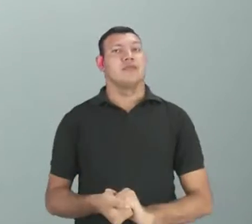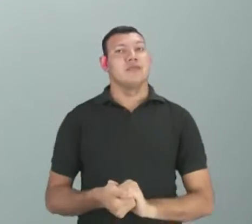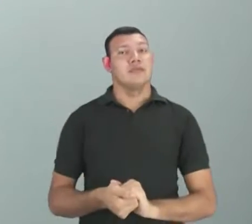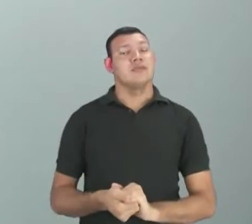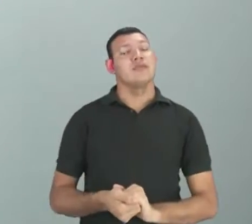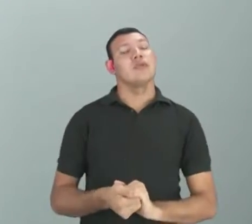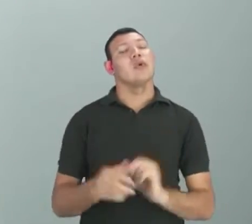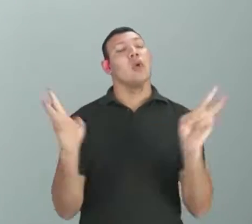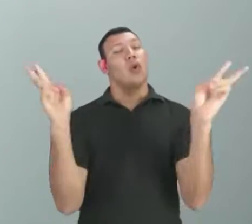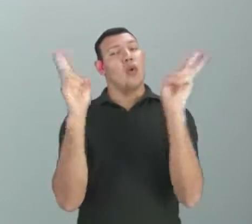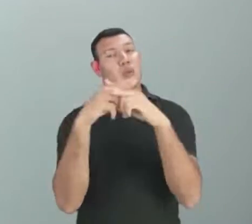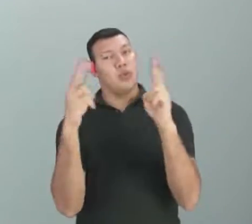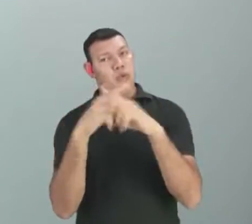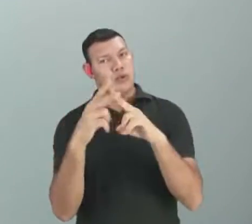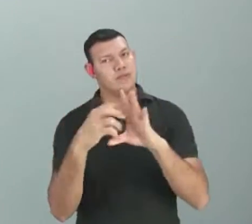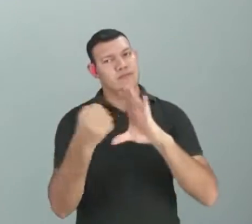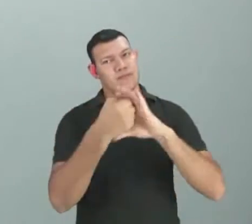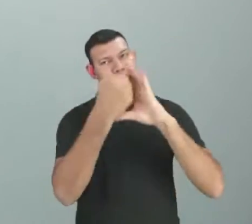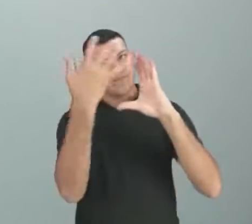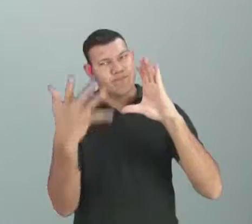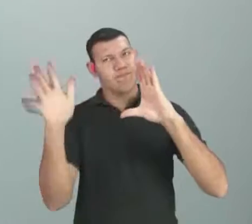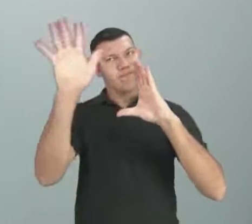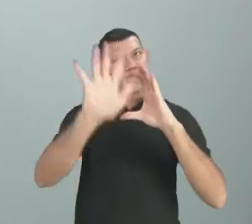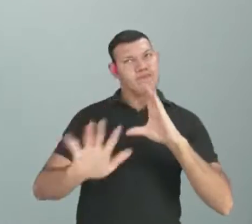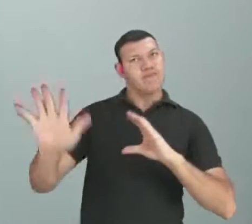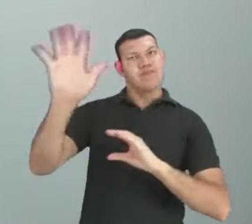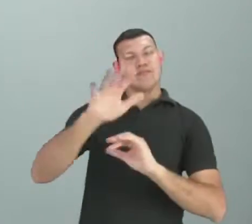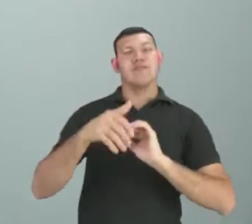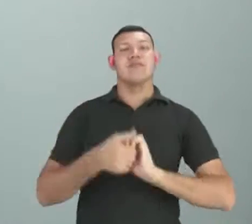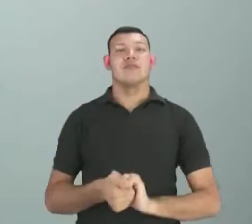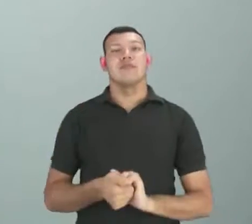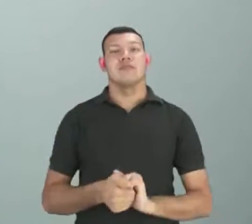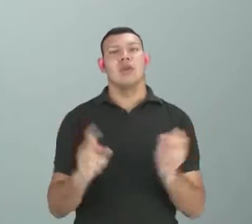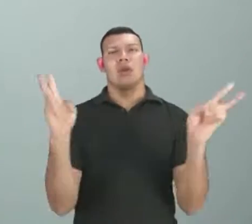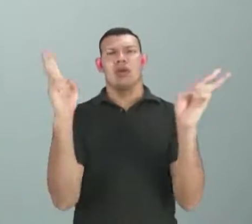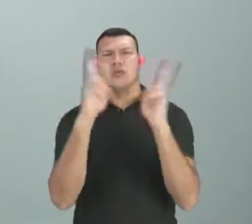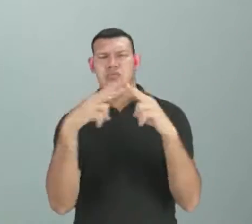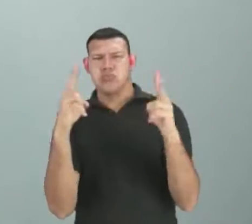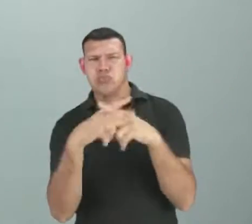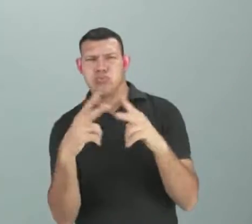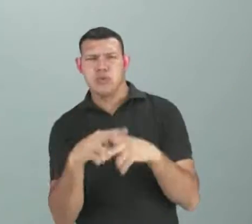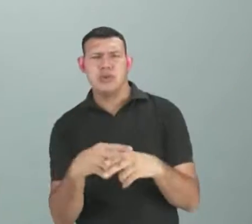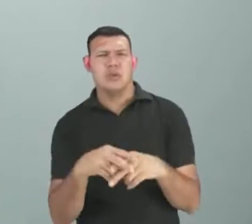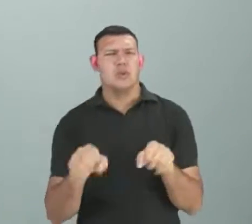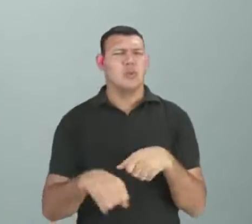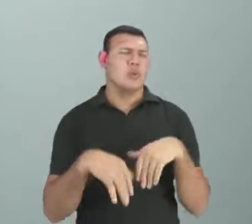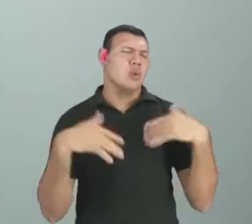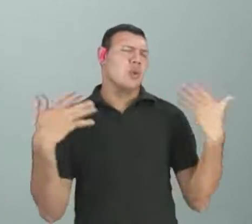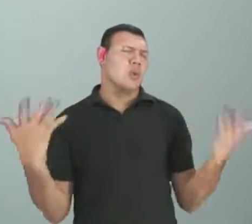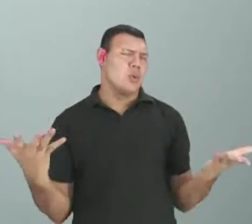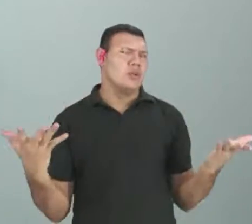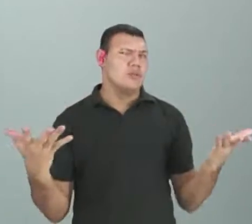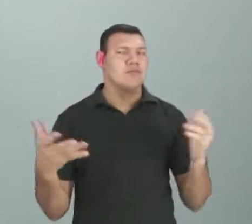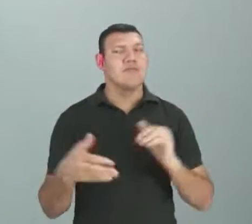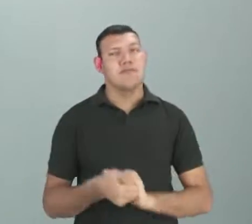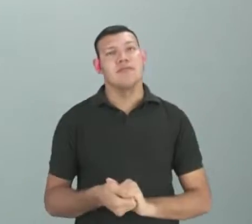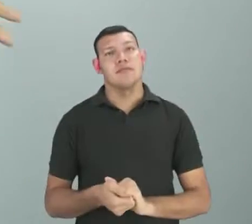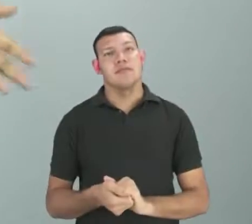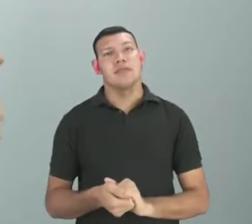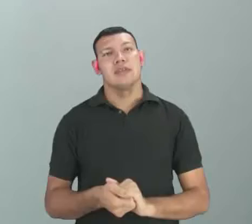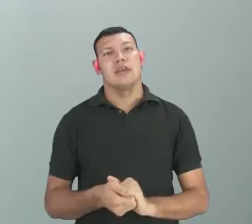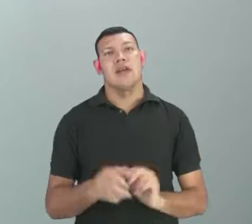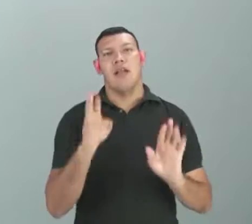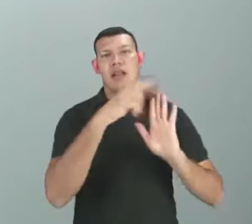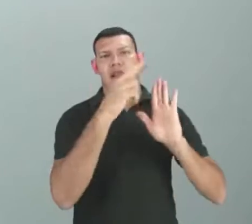em lutas, em características gerais, né? O que são as lutas, quais são as principais regras, né? Como que a gente pode